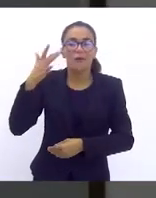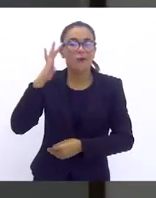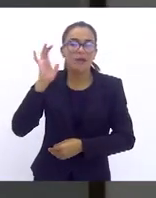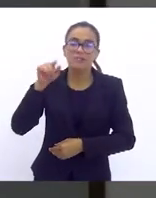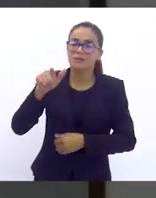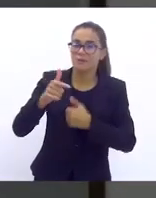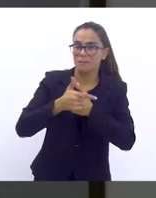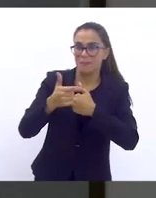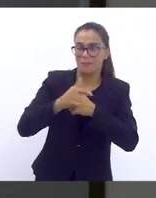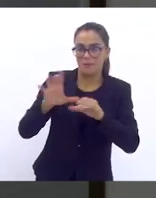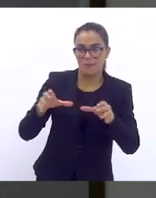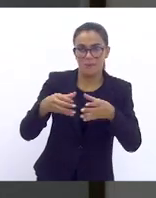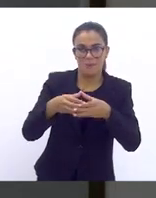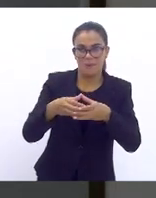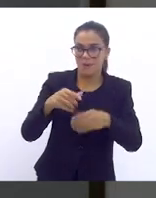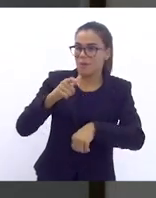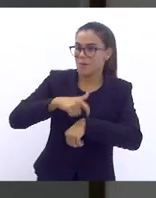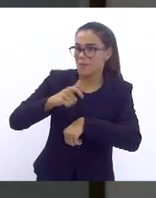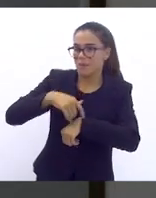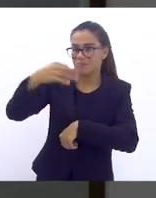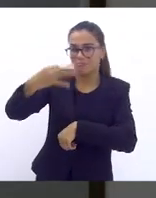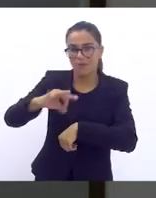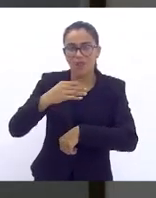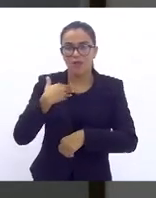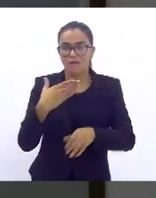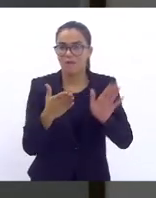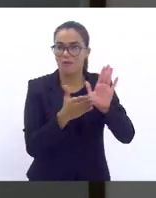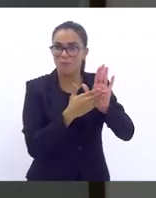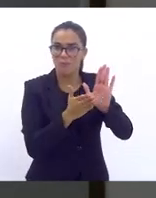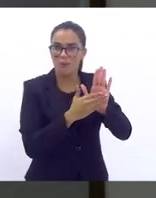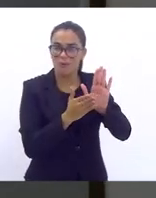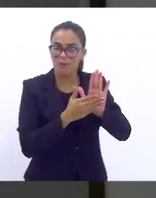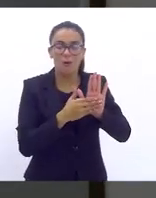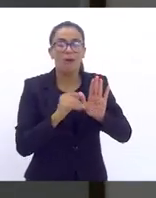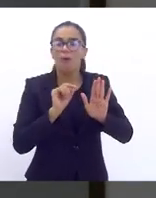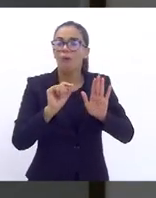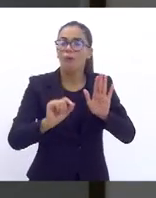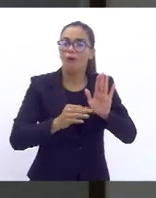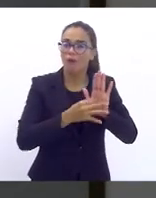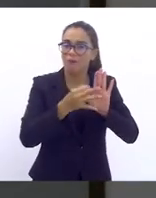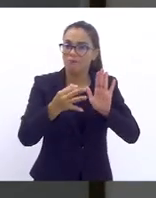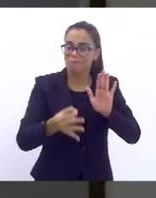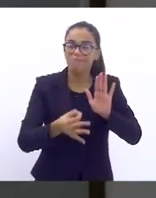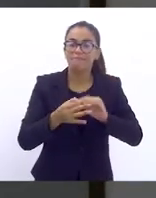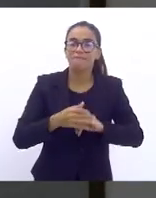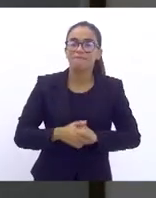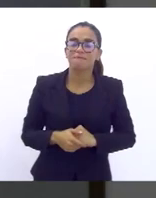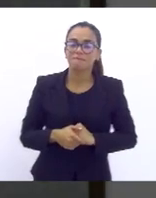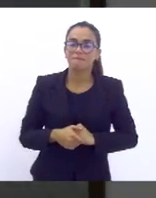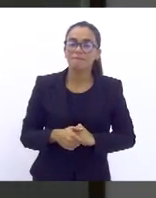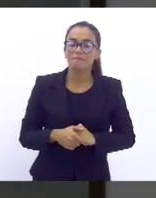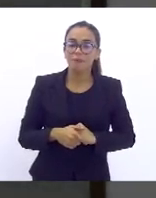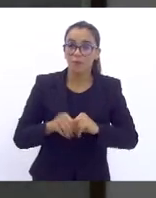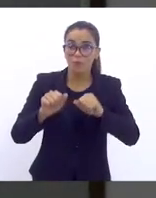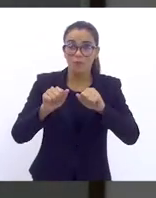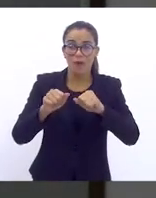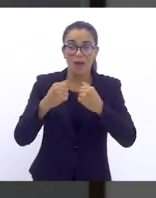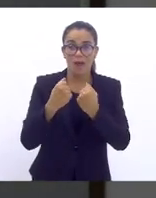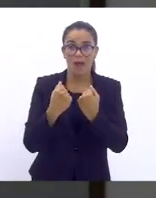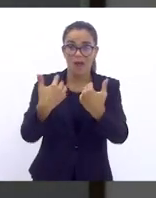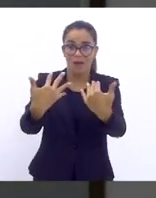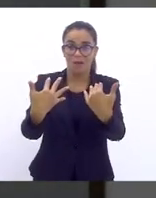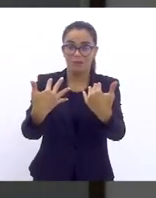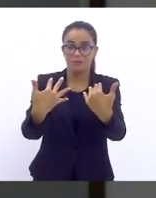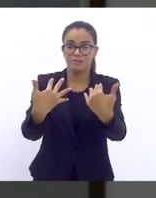esse é um papel da comissão no momento oportuno a gente vai propor uma reunião urinária a gente quer fazer audiências públicas